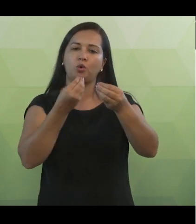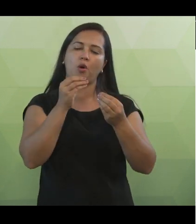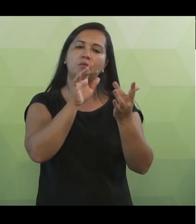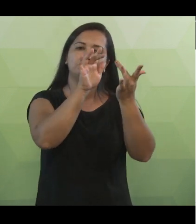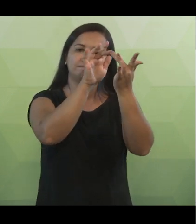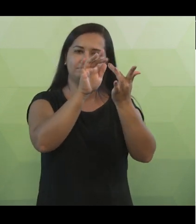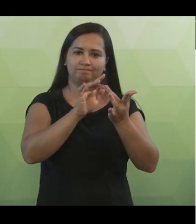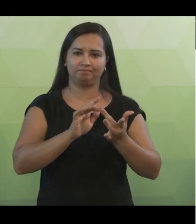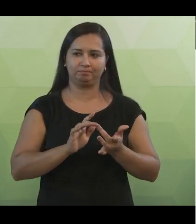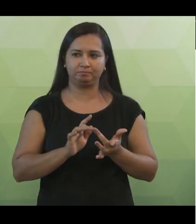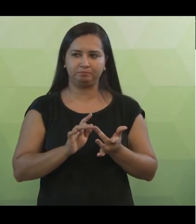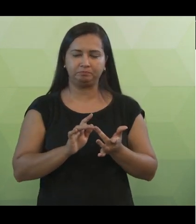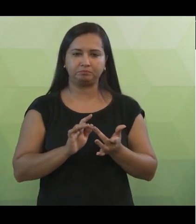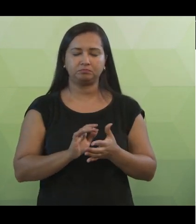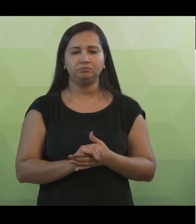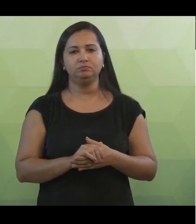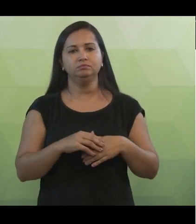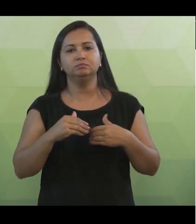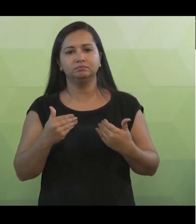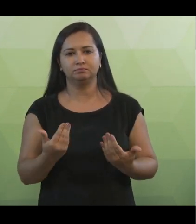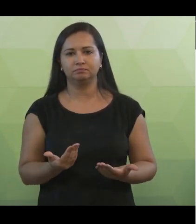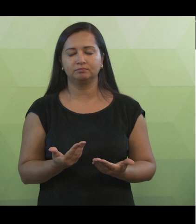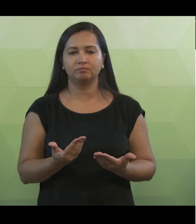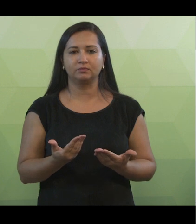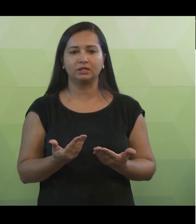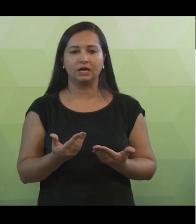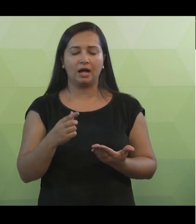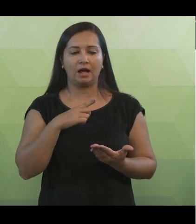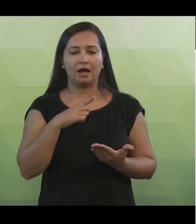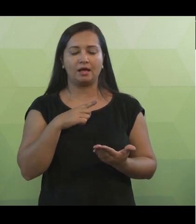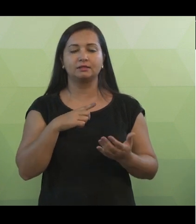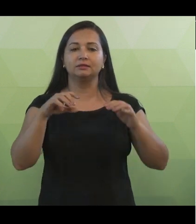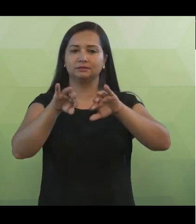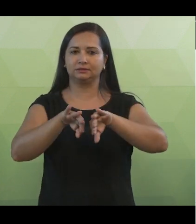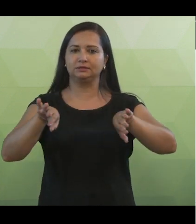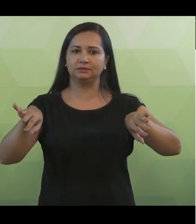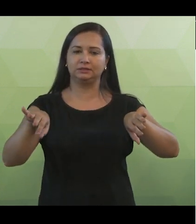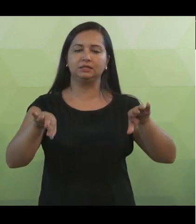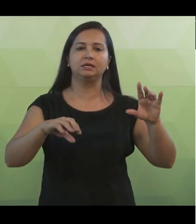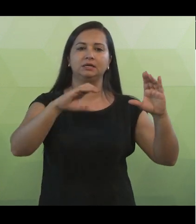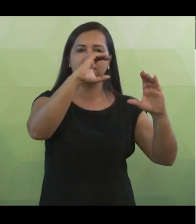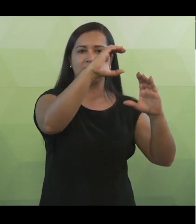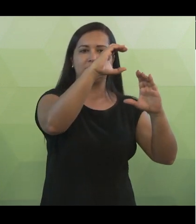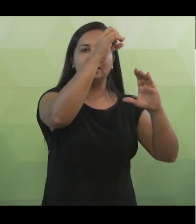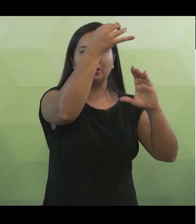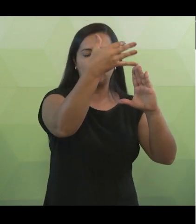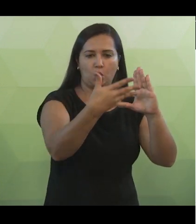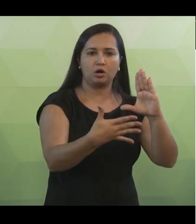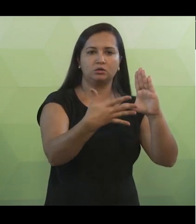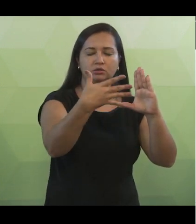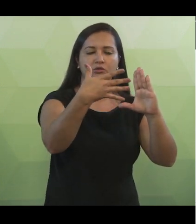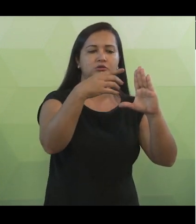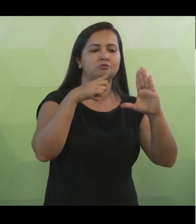camada MVC nada mais é do que separar o código em partes.